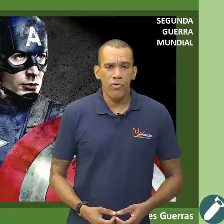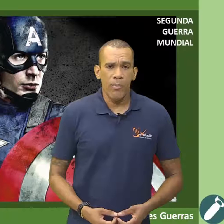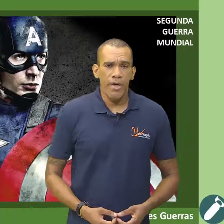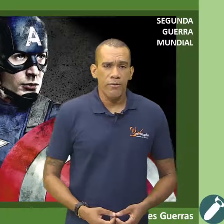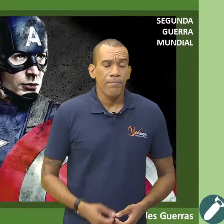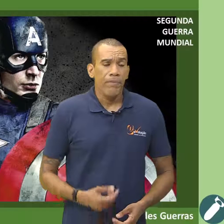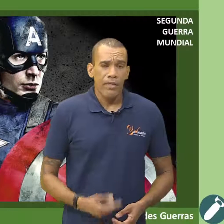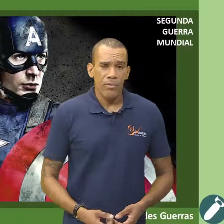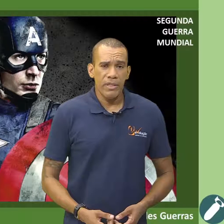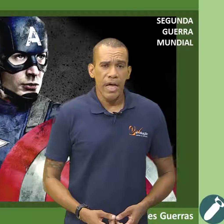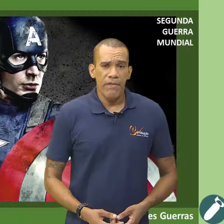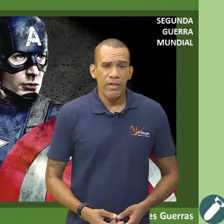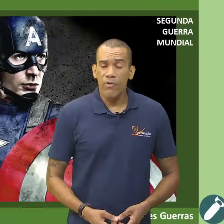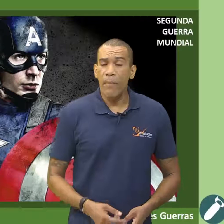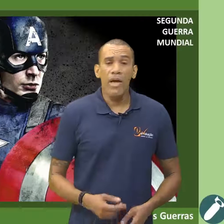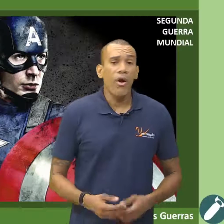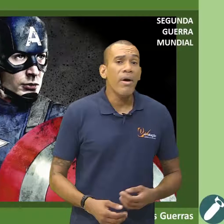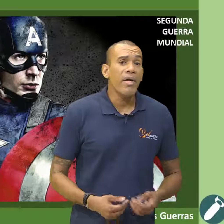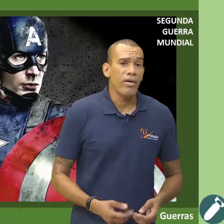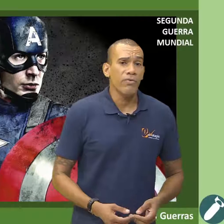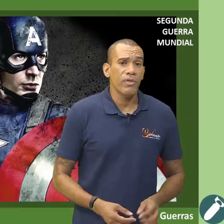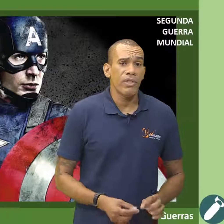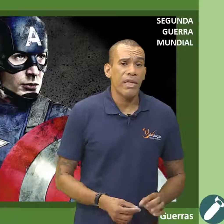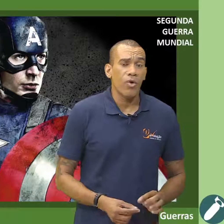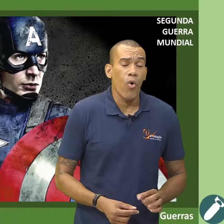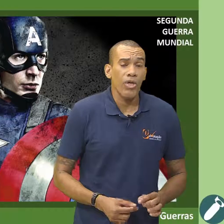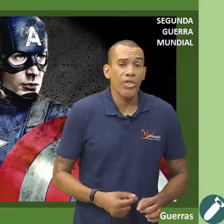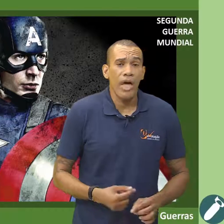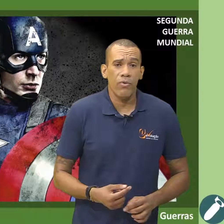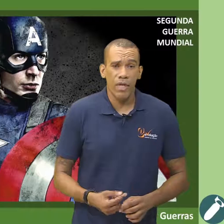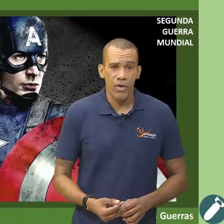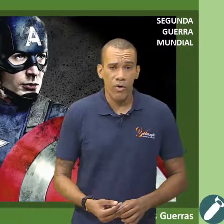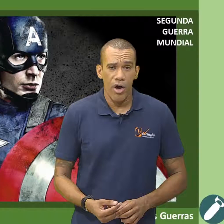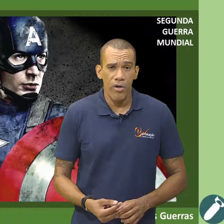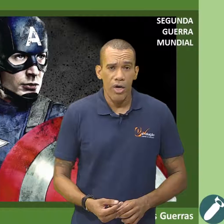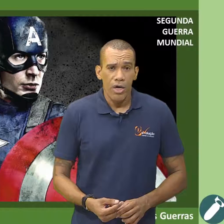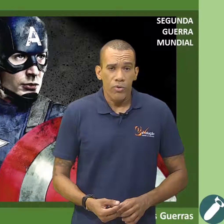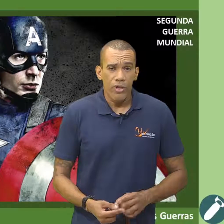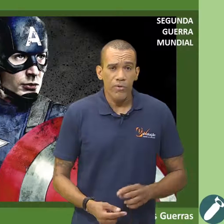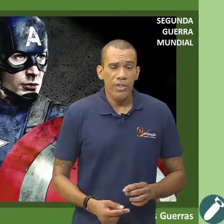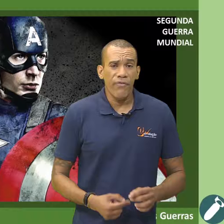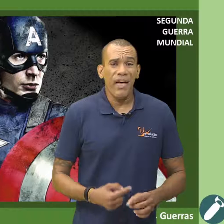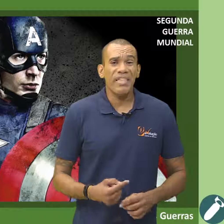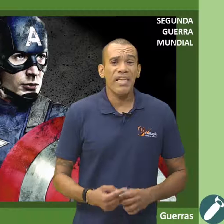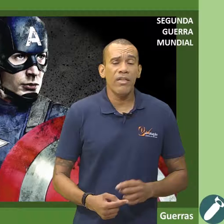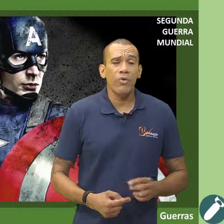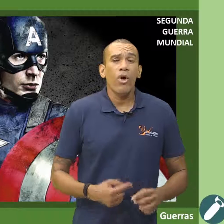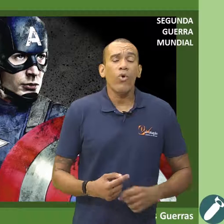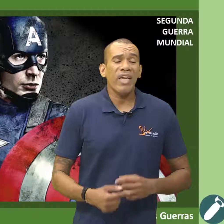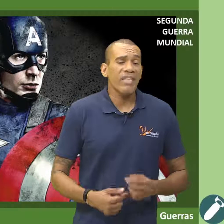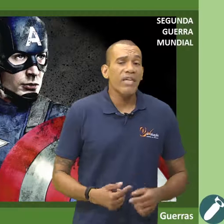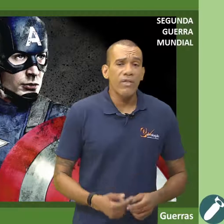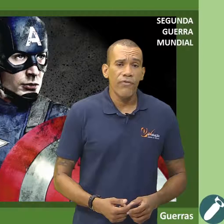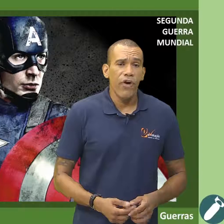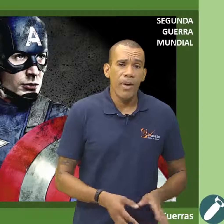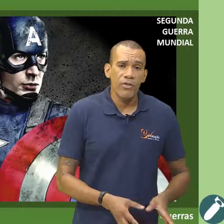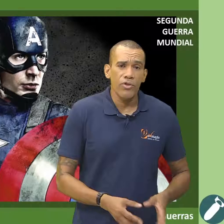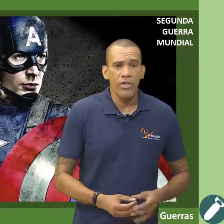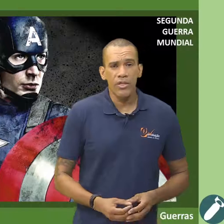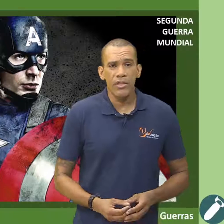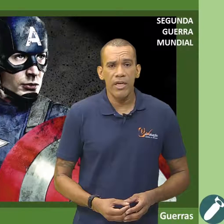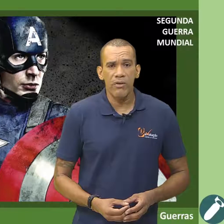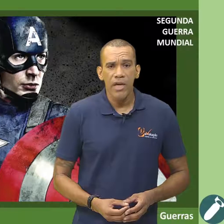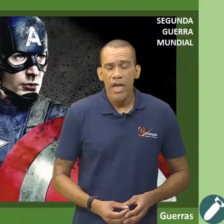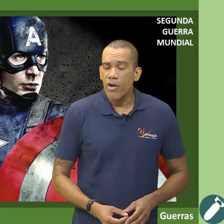sem muito peso. Mas observem, não há melhor maneira de você conquistar um território do que você fazendo ou trazendo as